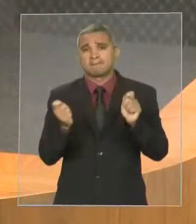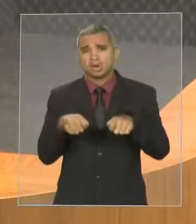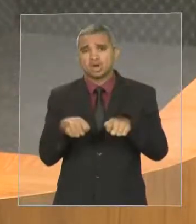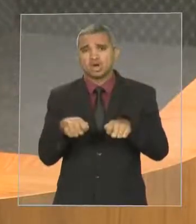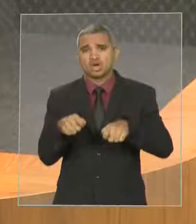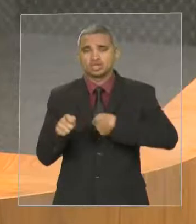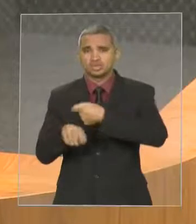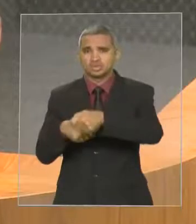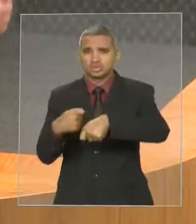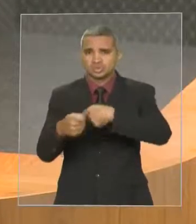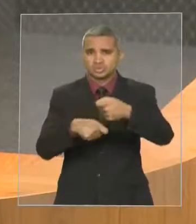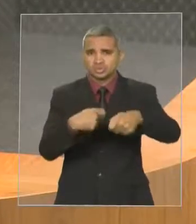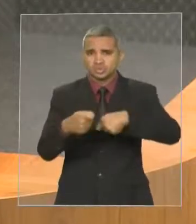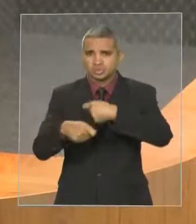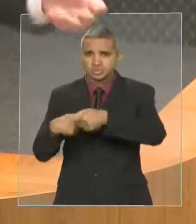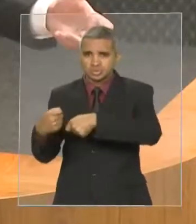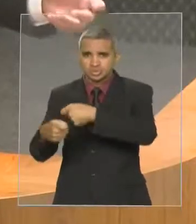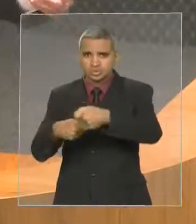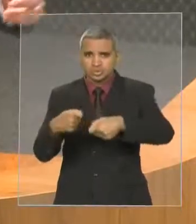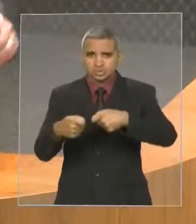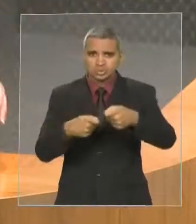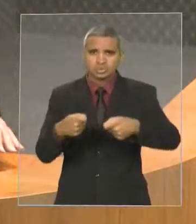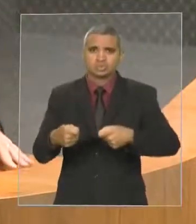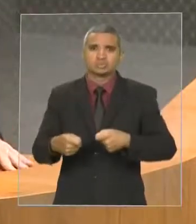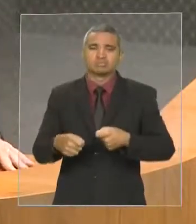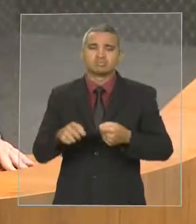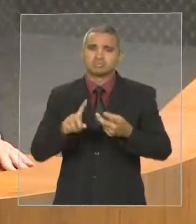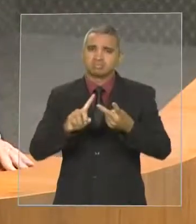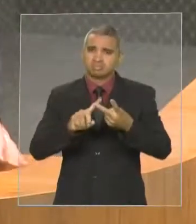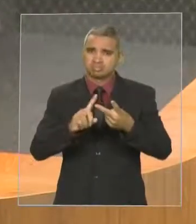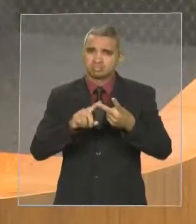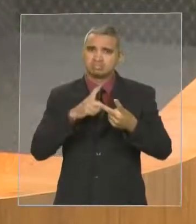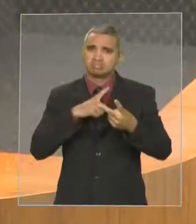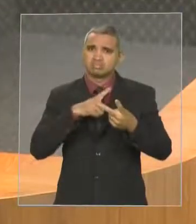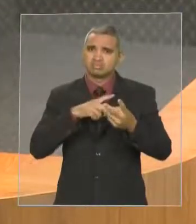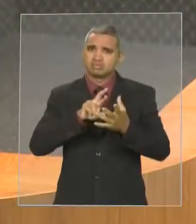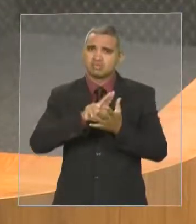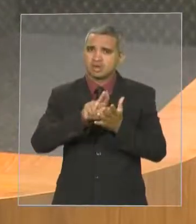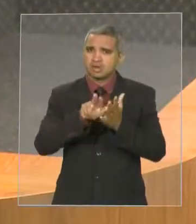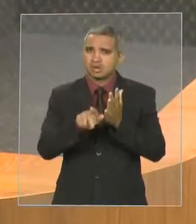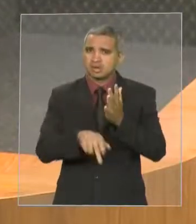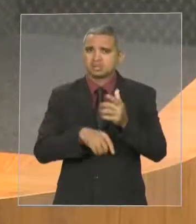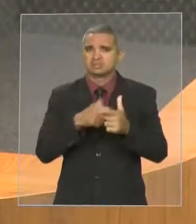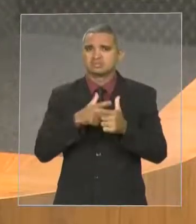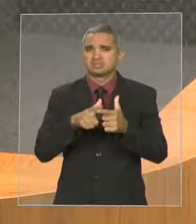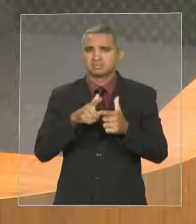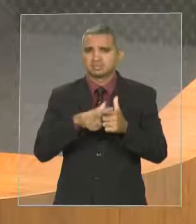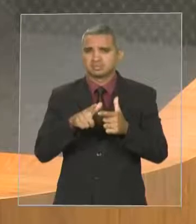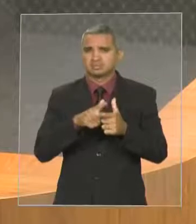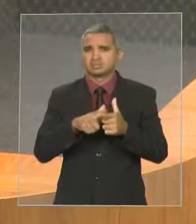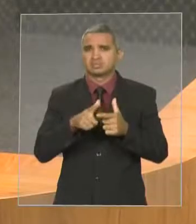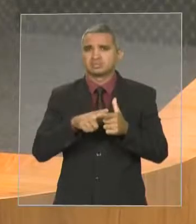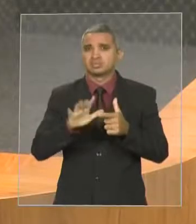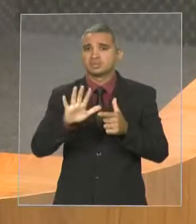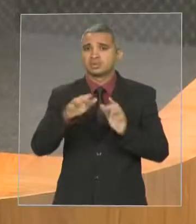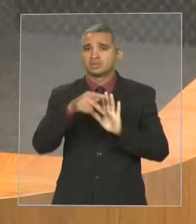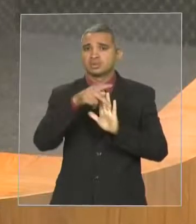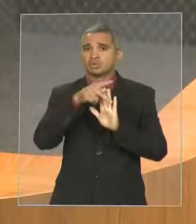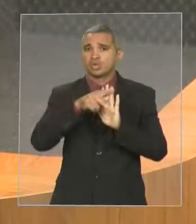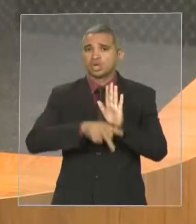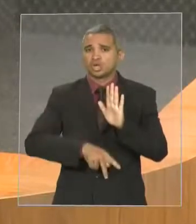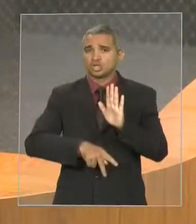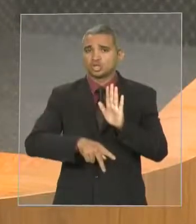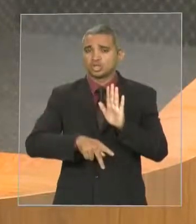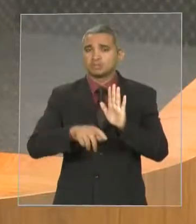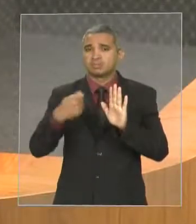Estado, que tem uma série de implicações. Um projeto desse devia vir para cá como um projeto de